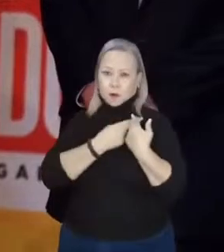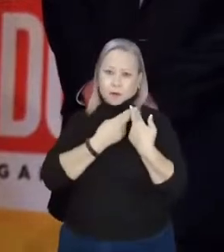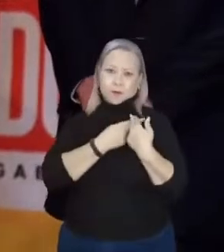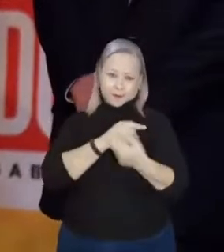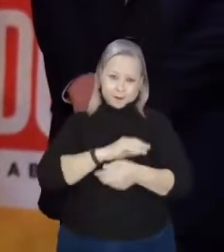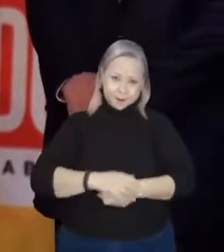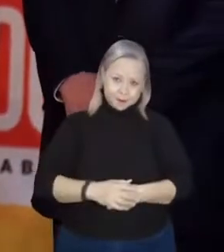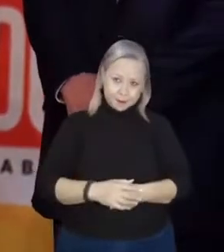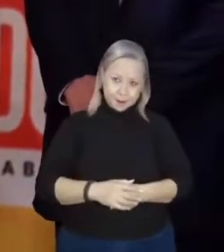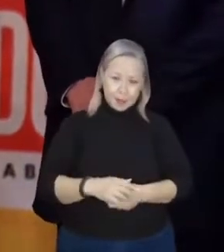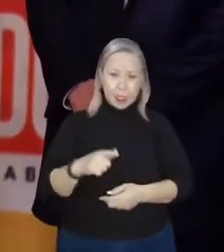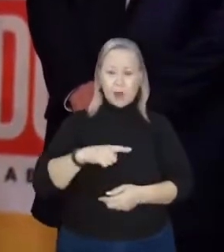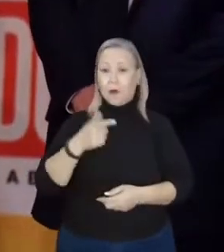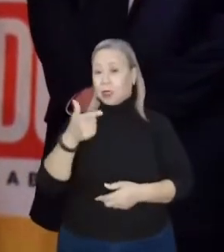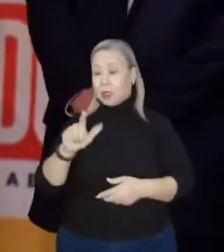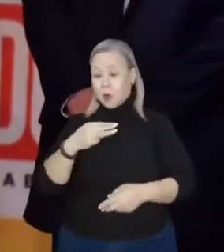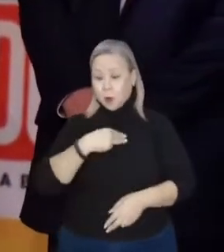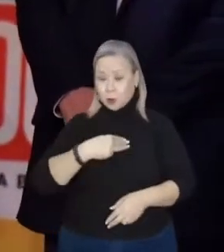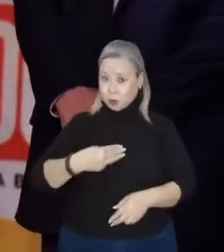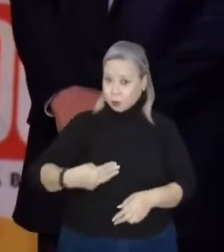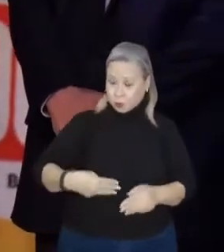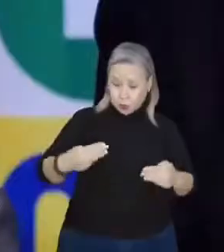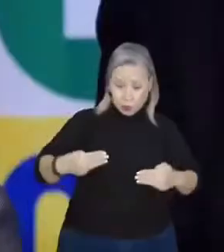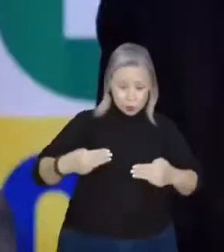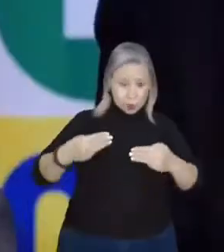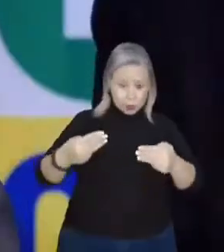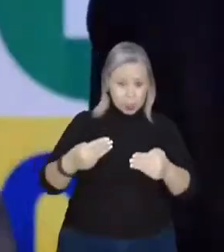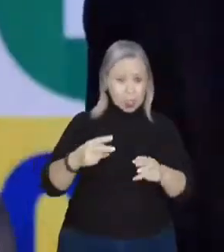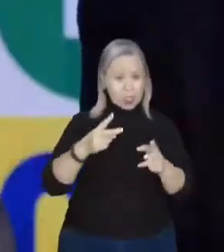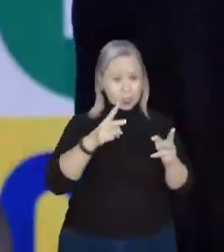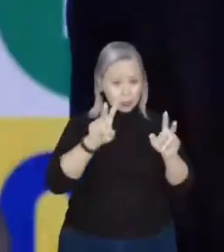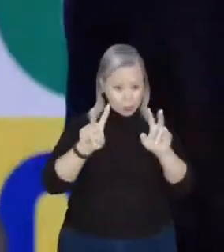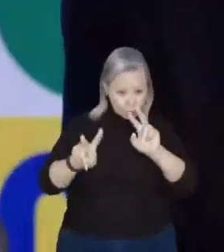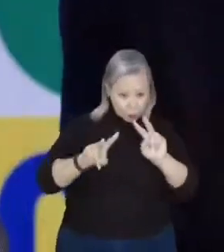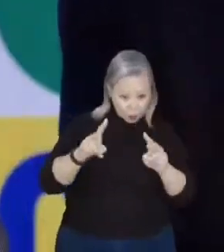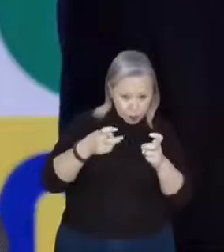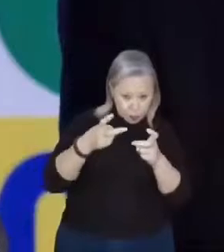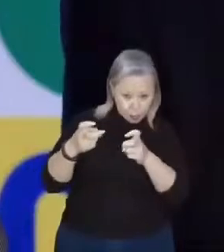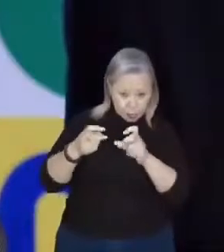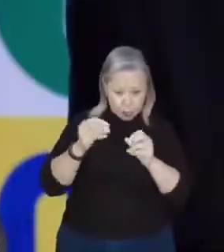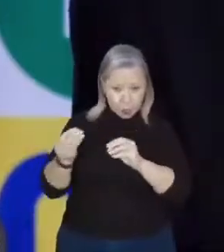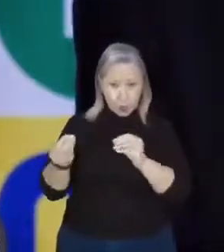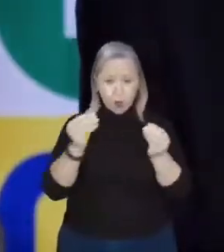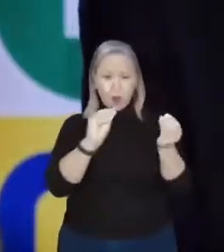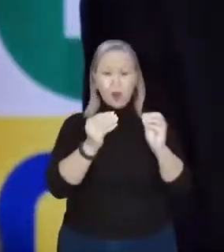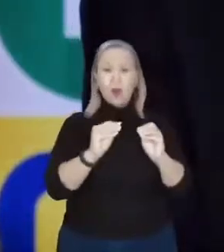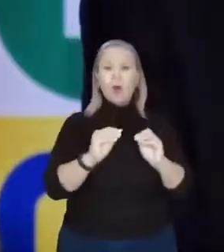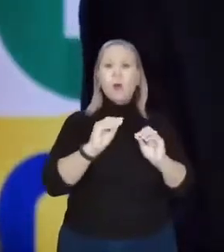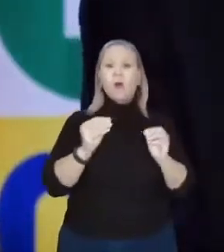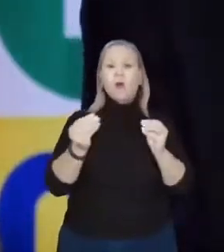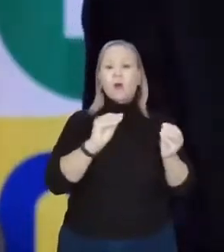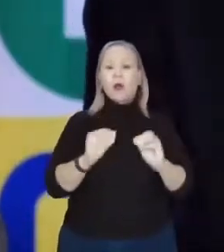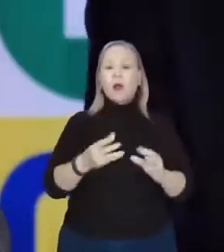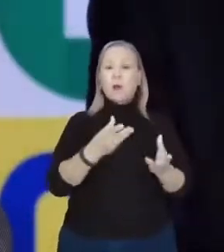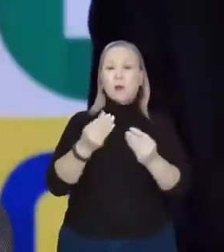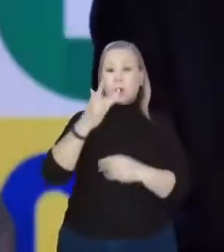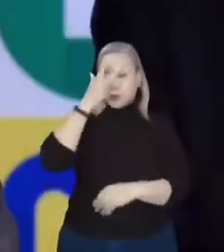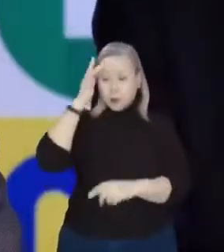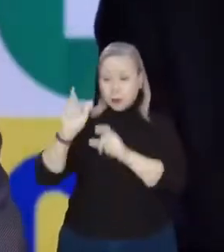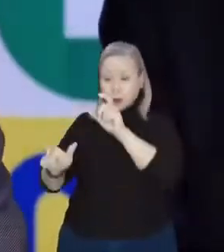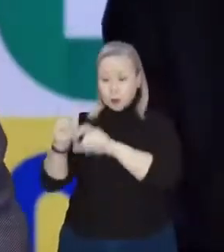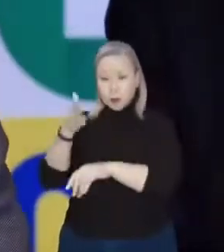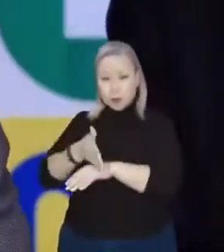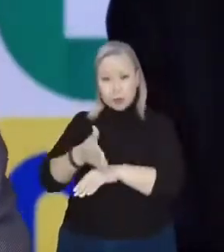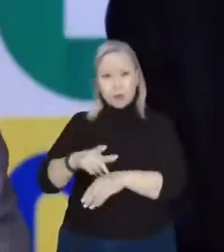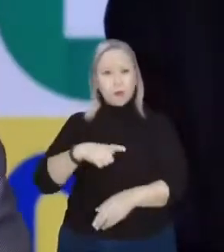ter outros ministérios e vocês vão ver que nós vamos colocar, sabe, muita gente para participar. Vai ter mulher, vai ter